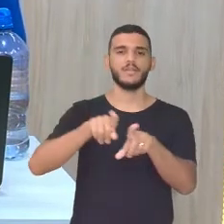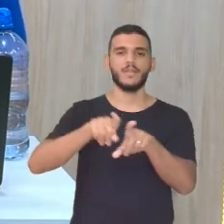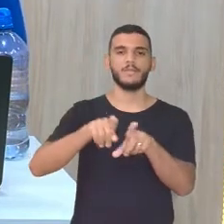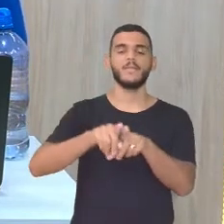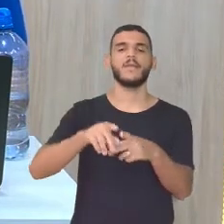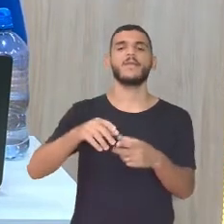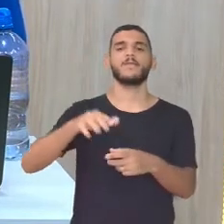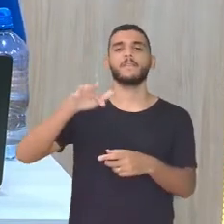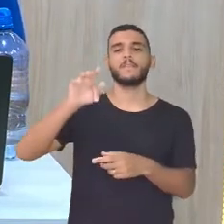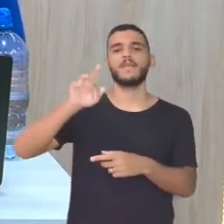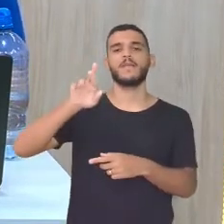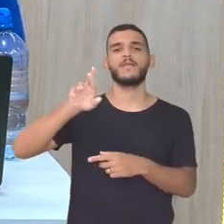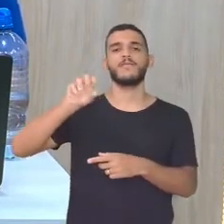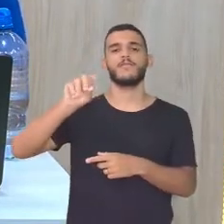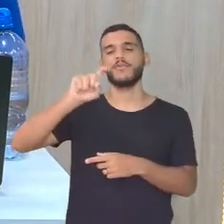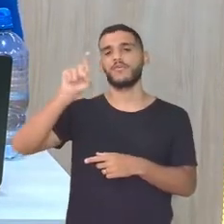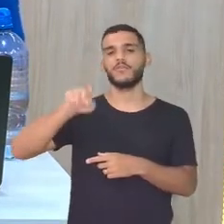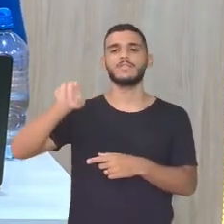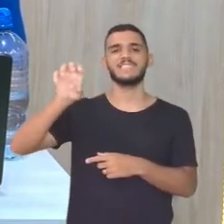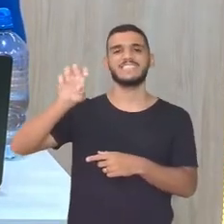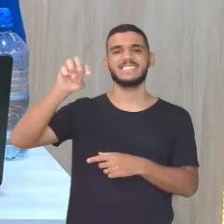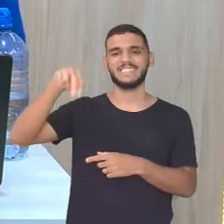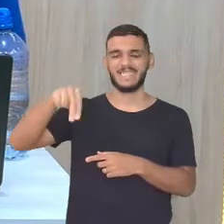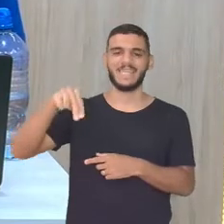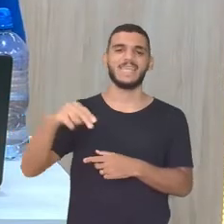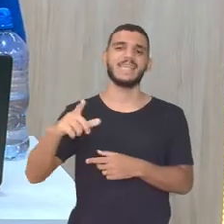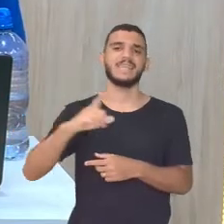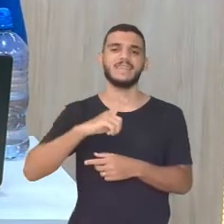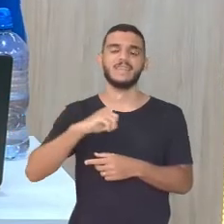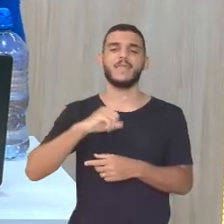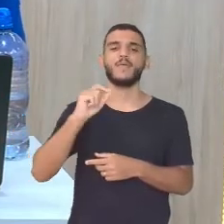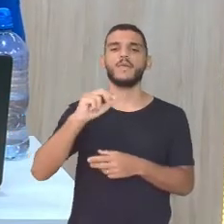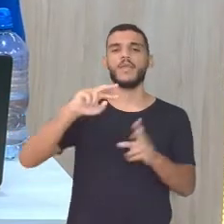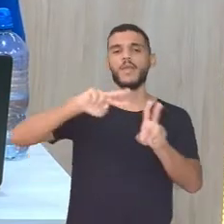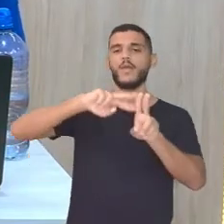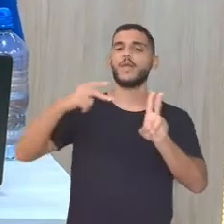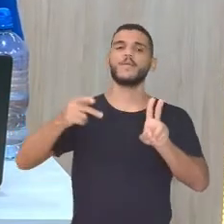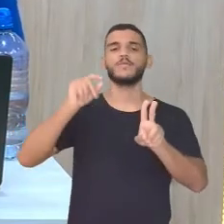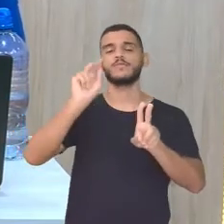irmãs, né? E Isso. na verdade, Esse recurso do afeto, né? esse